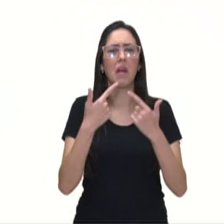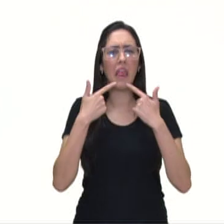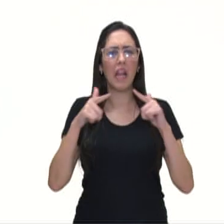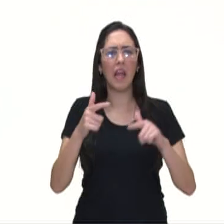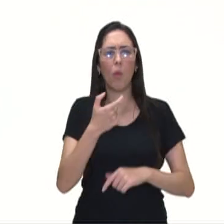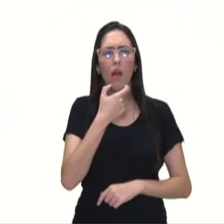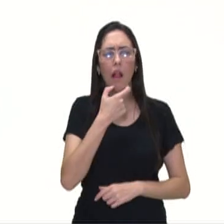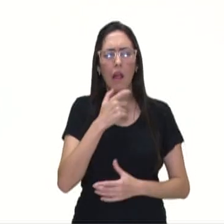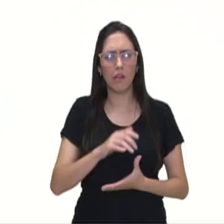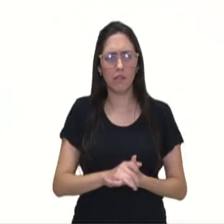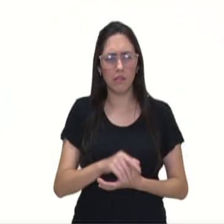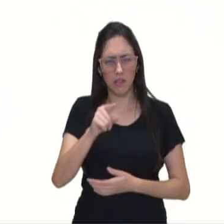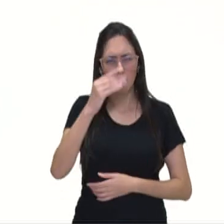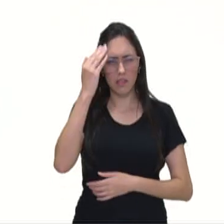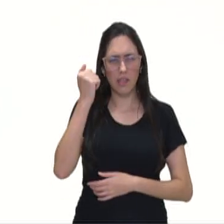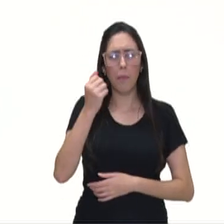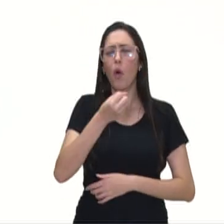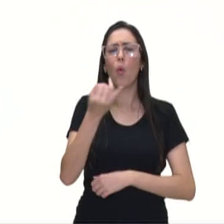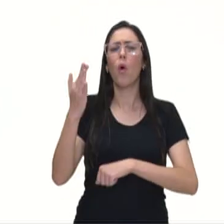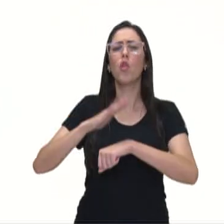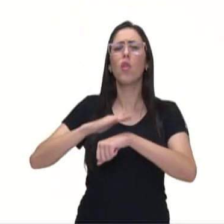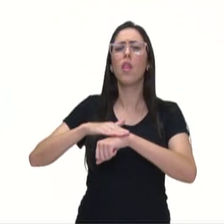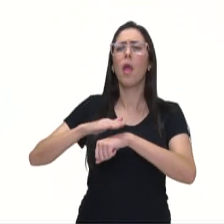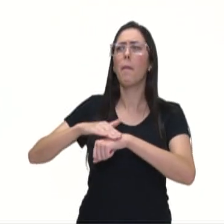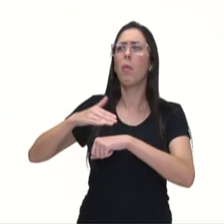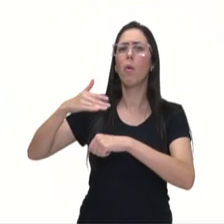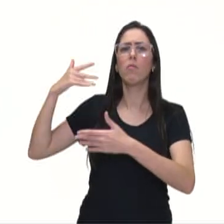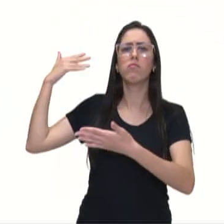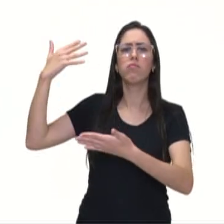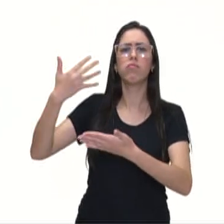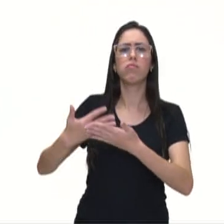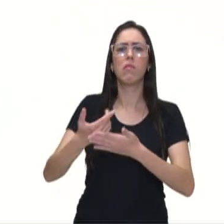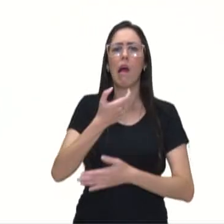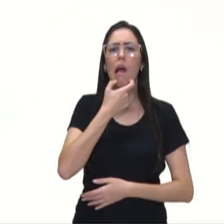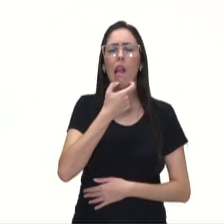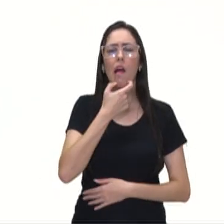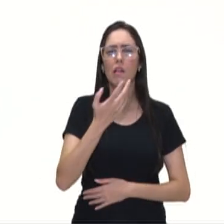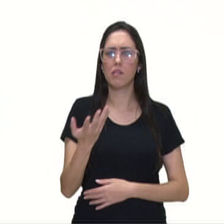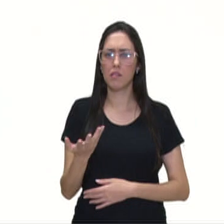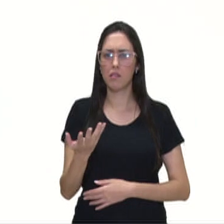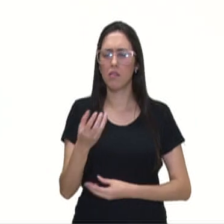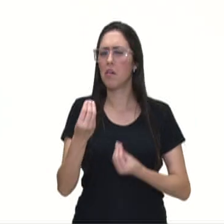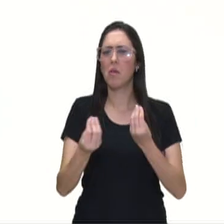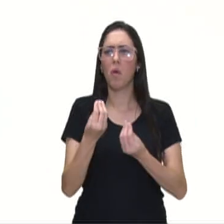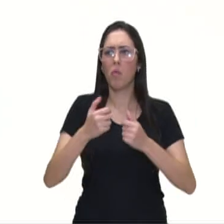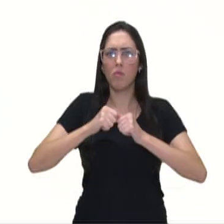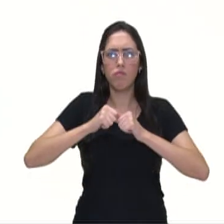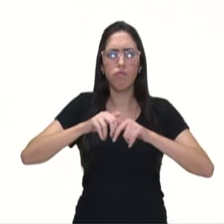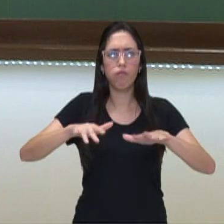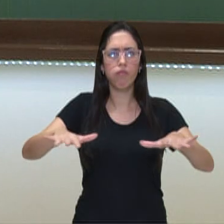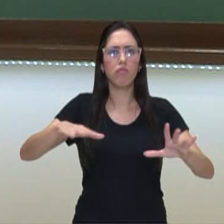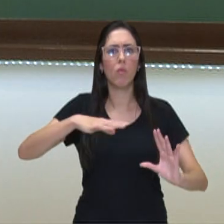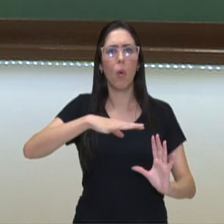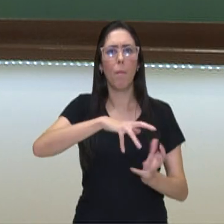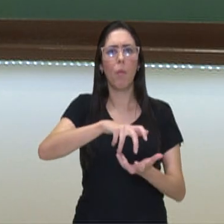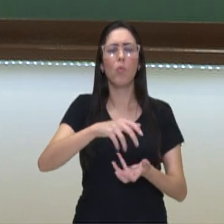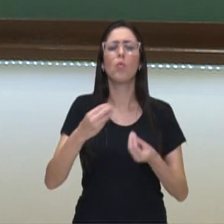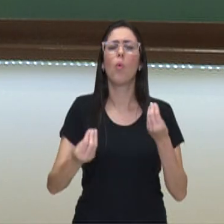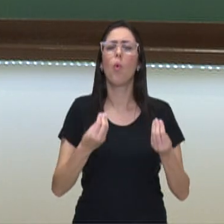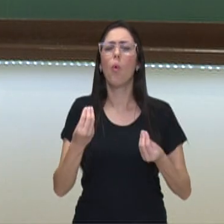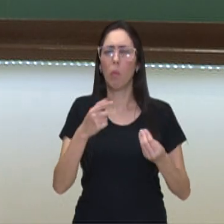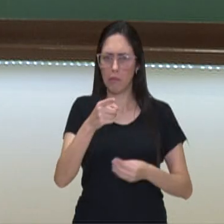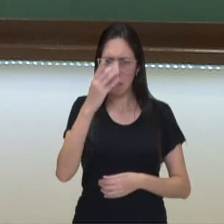e há quanto tempo ela existe? Como ela se expandiu mundialmente? Você sabe